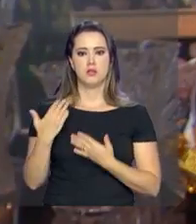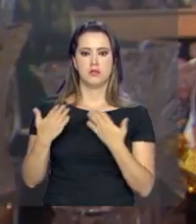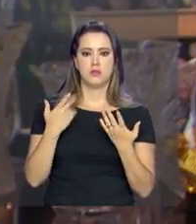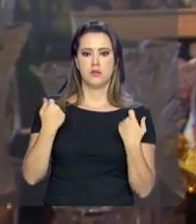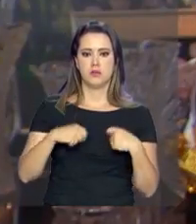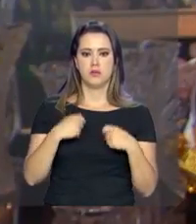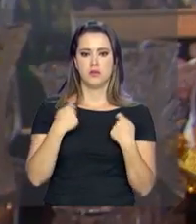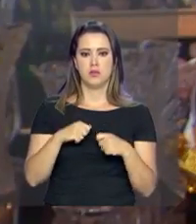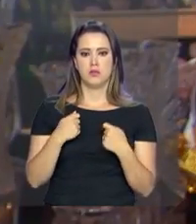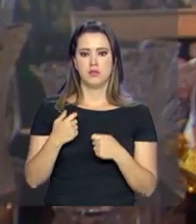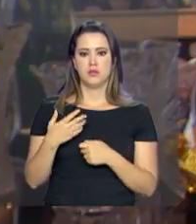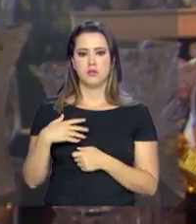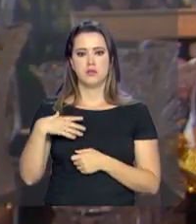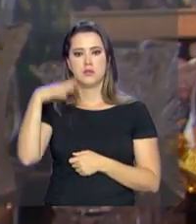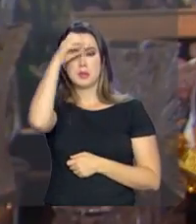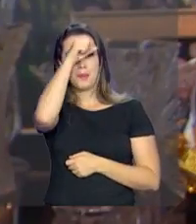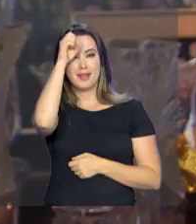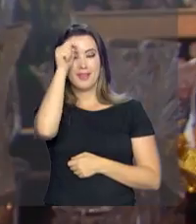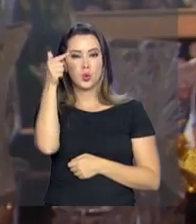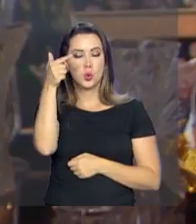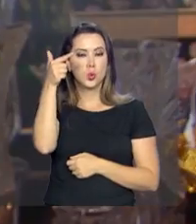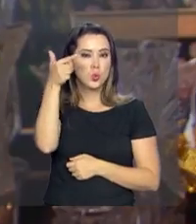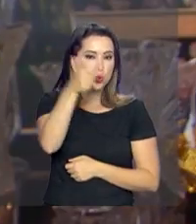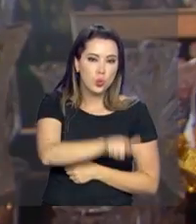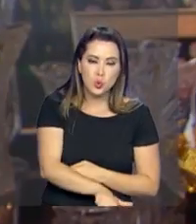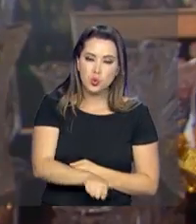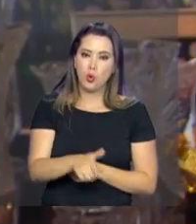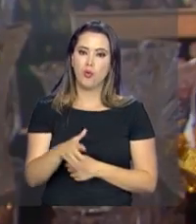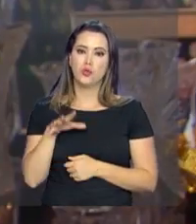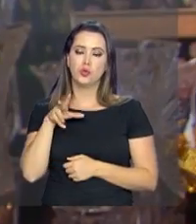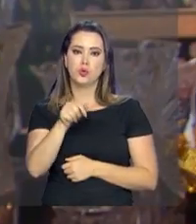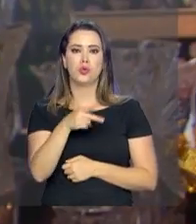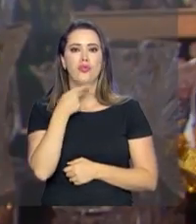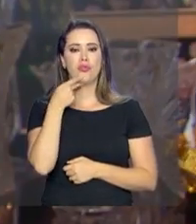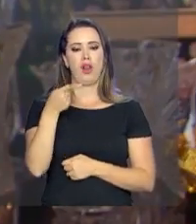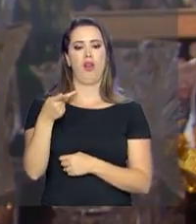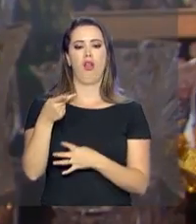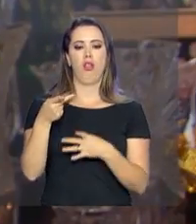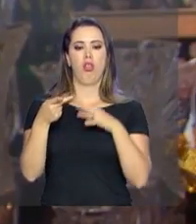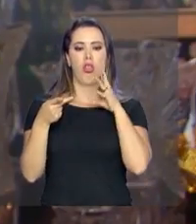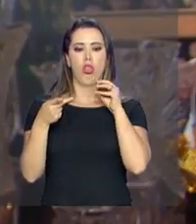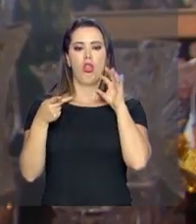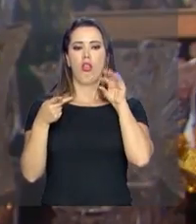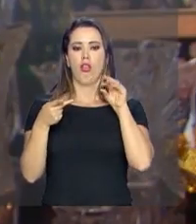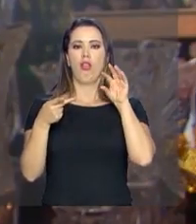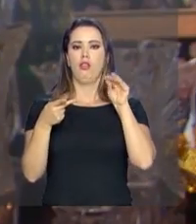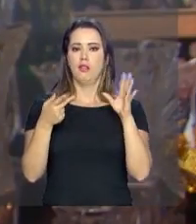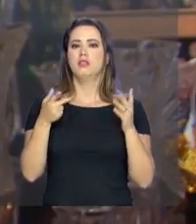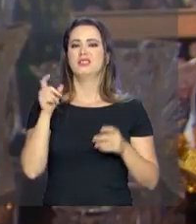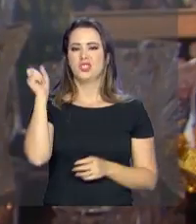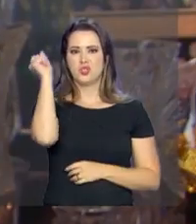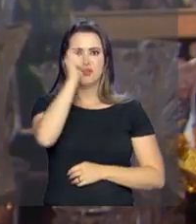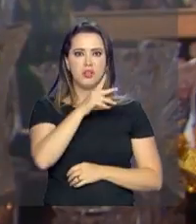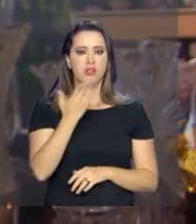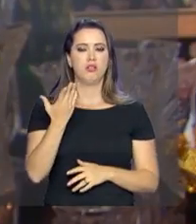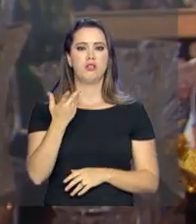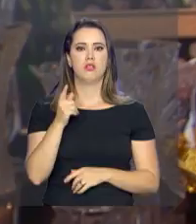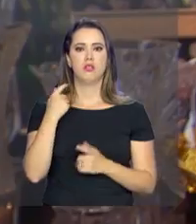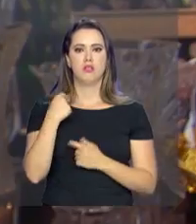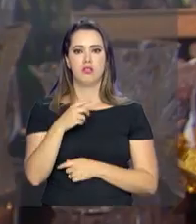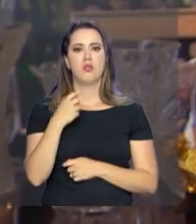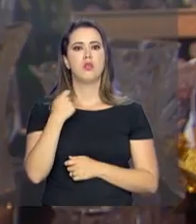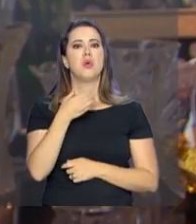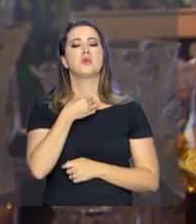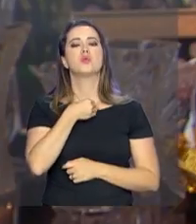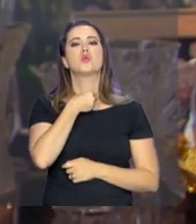tem que reaprender tudo que reaprender a falar eu tive que faz ia faça fone